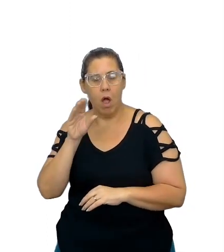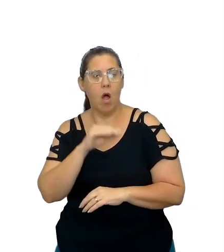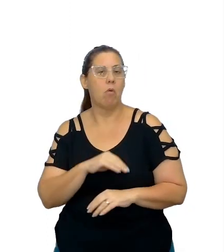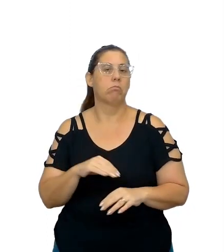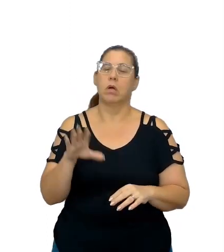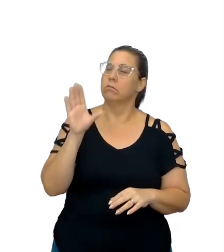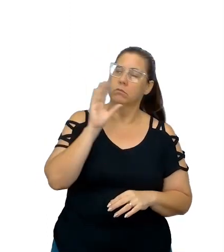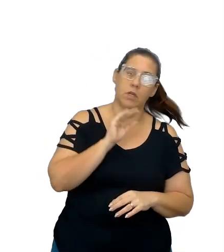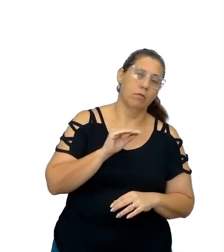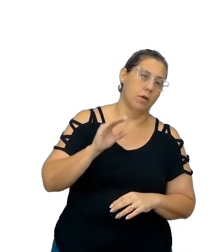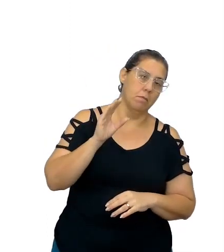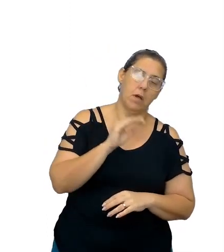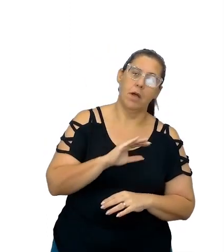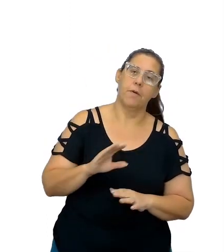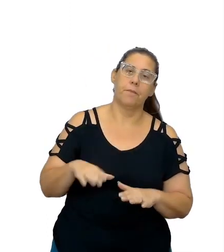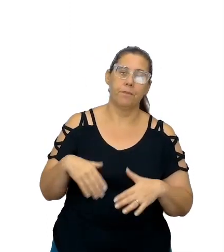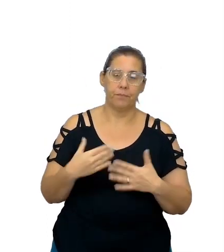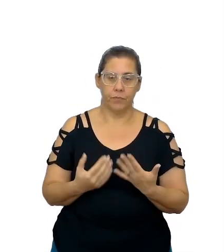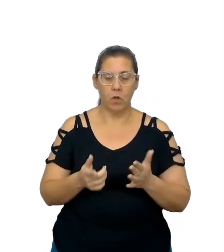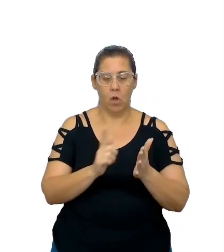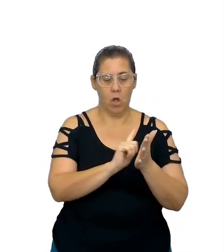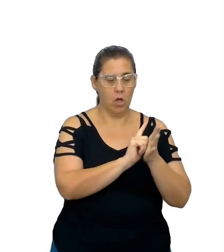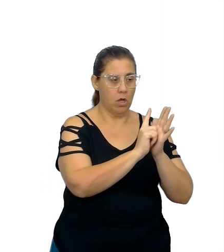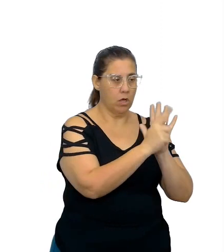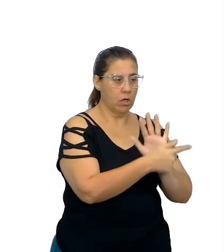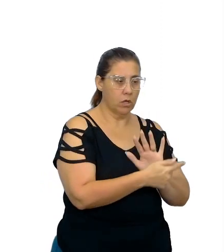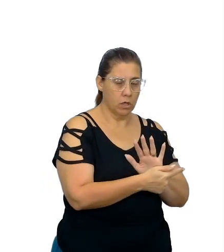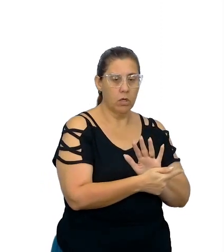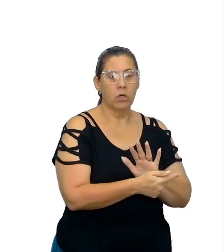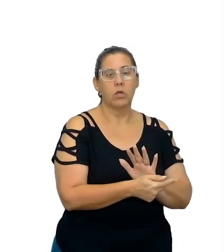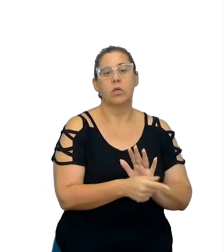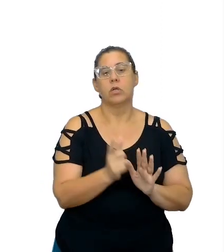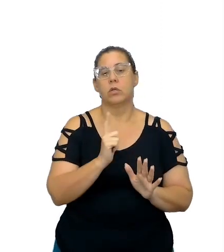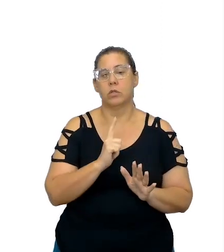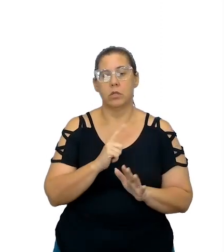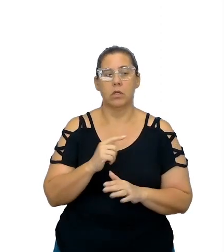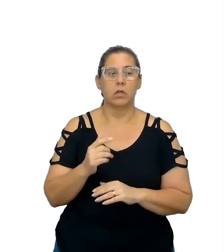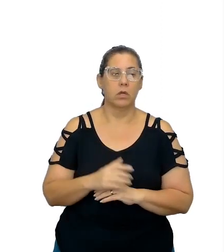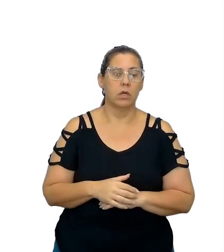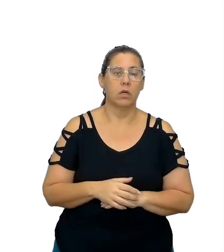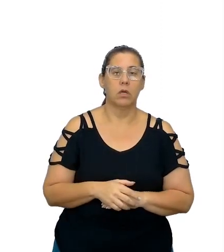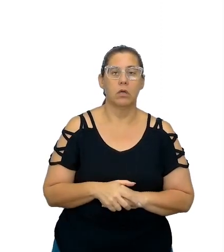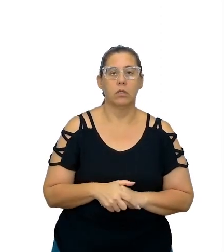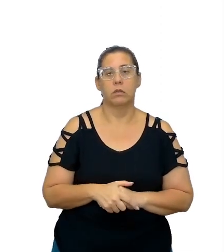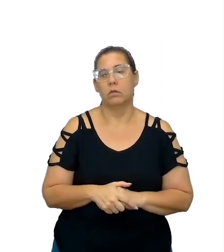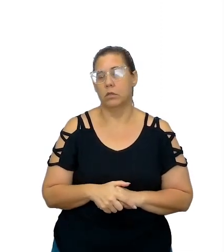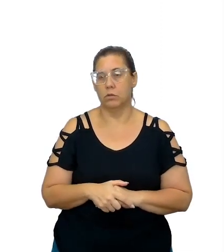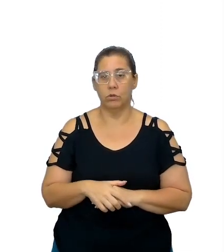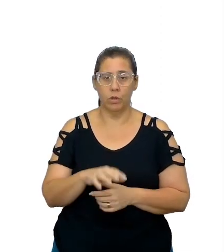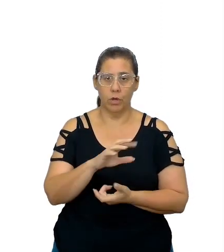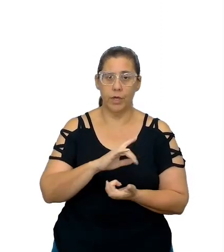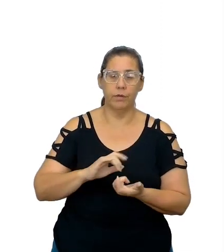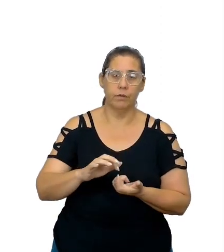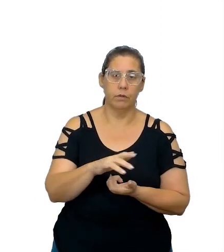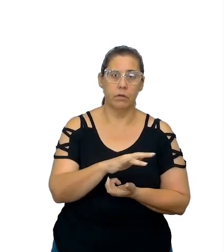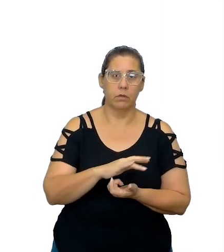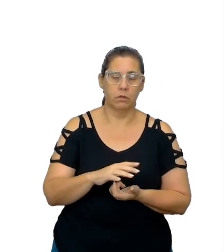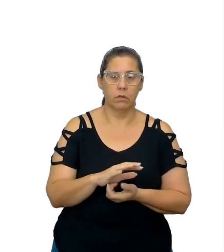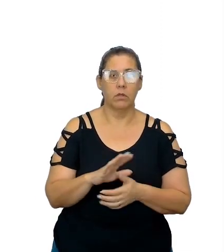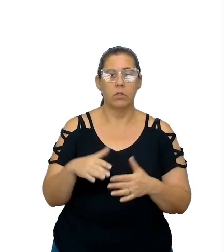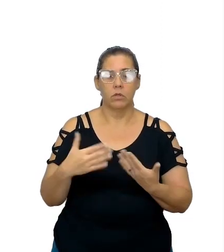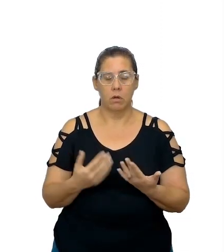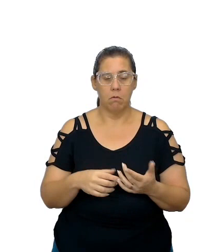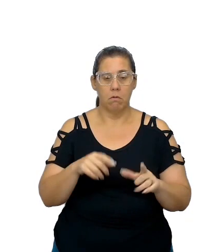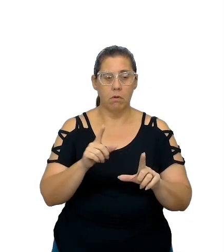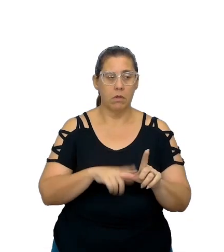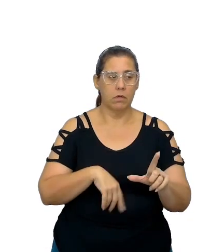etc. Tá? Quanto mais gêneros o aluno se apropria, mais letrado ele fica, né? Sobre a questão